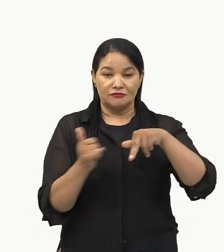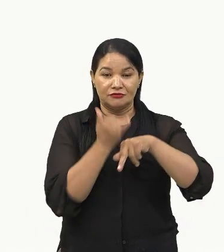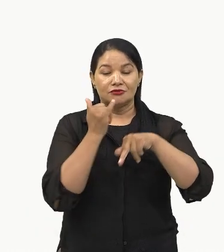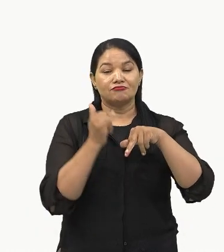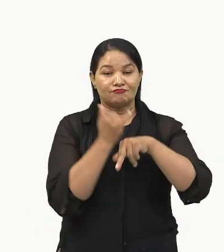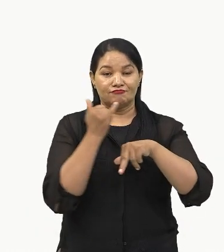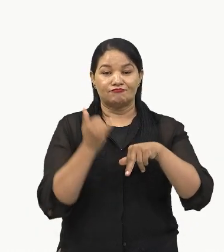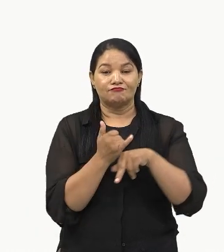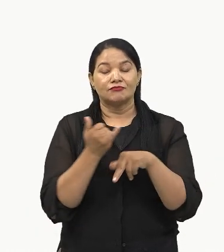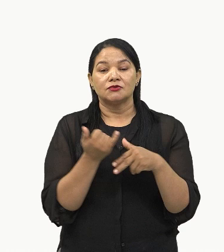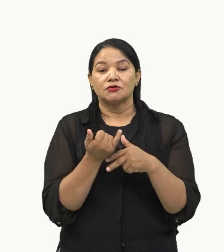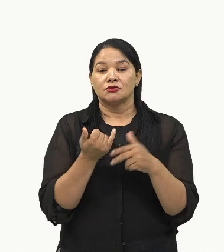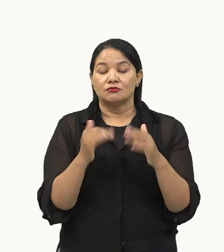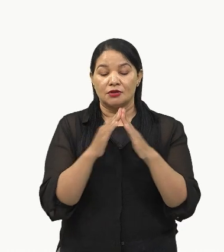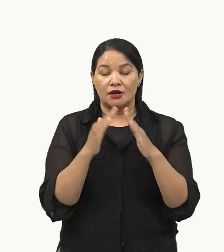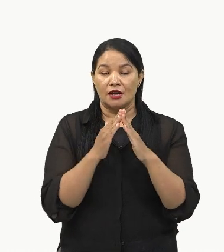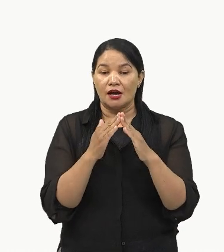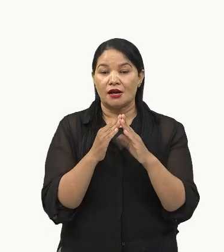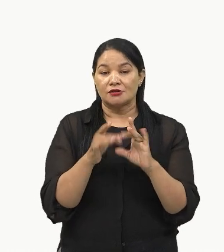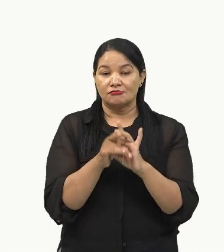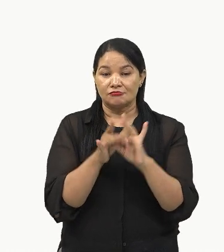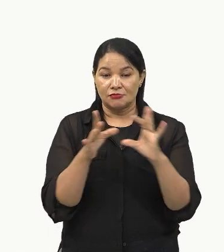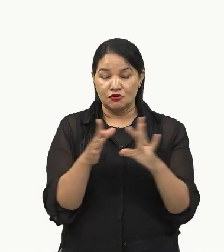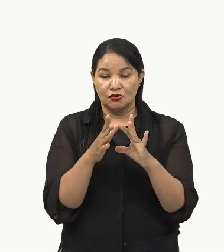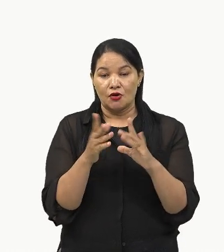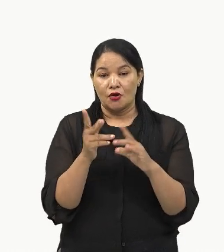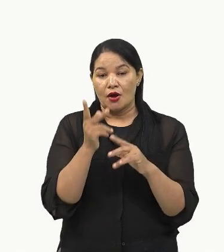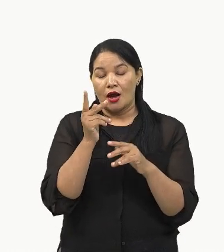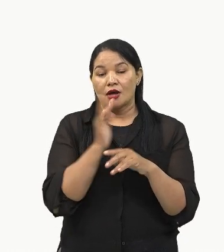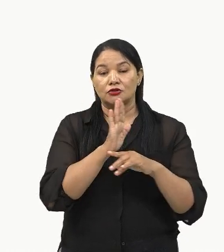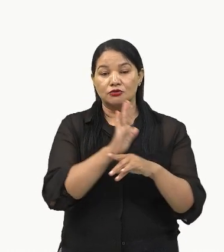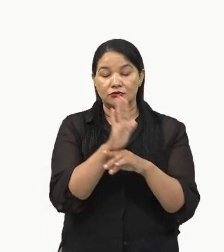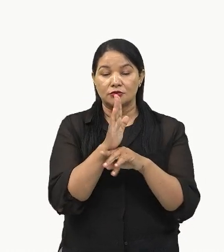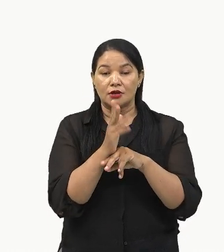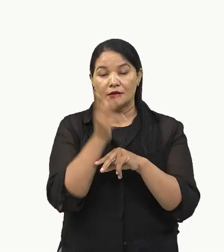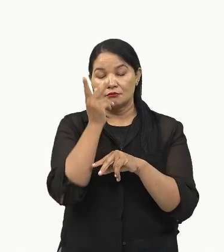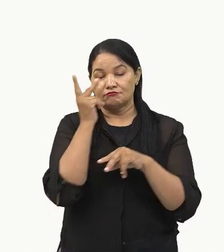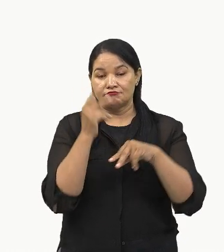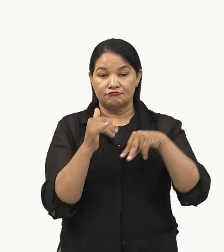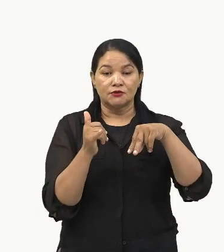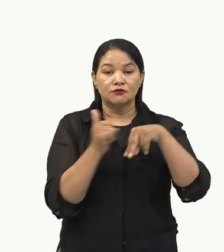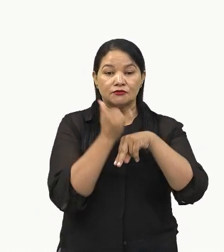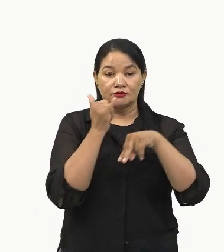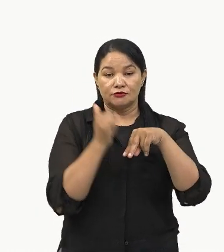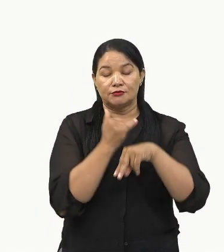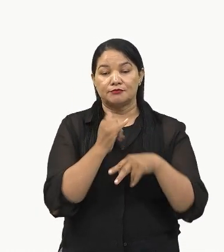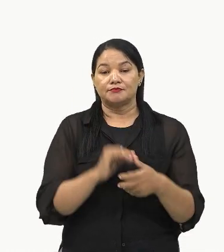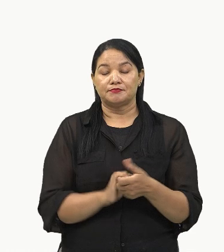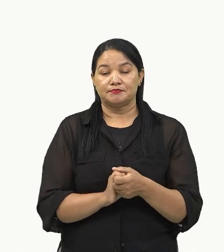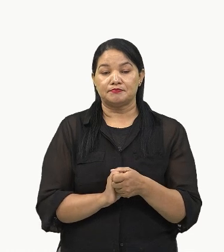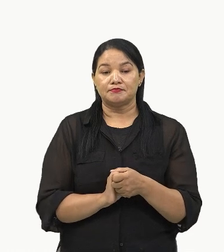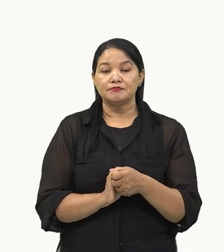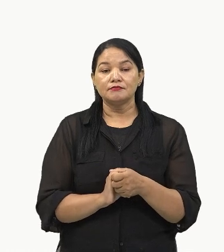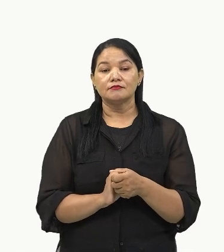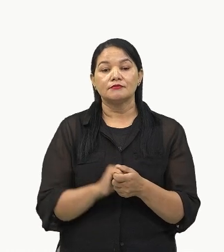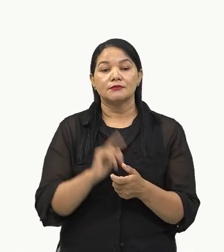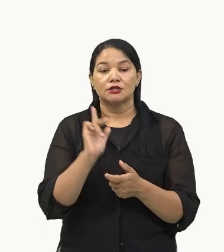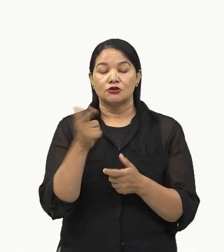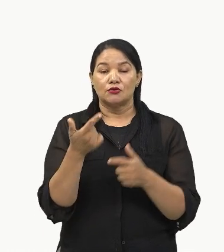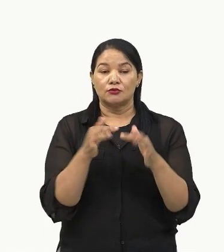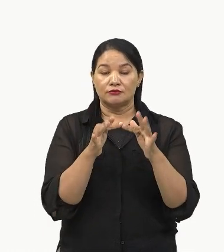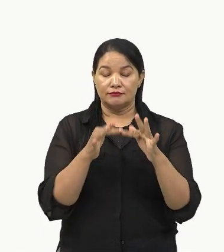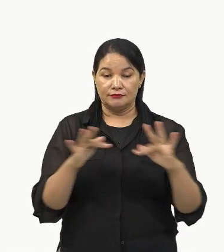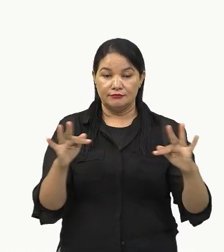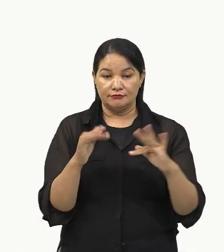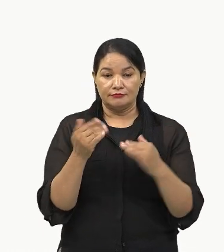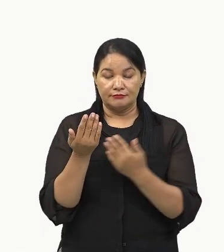dispuestos a sua casa para ajudar a vítimas. Vamos a esse outro. Por fim,